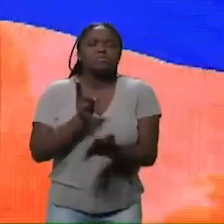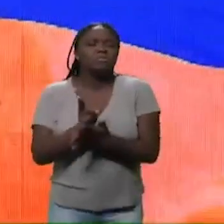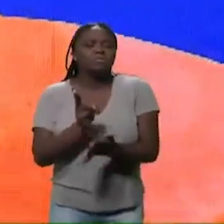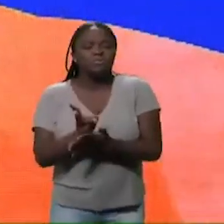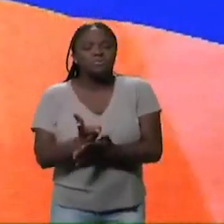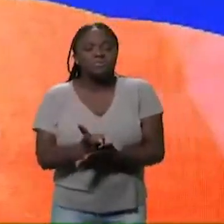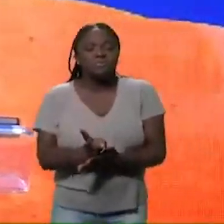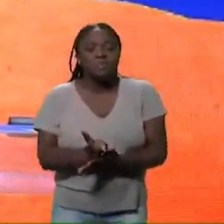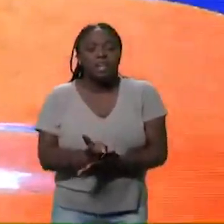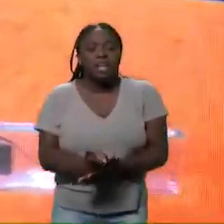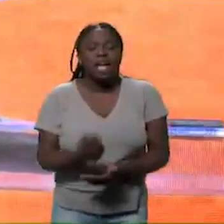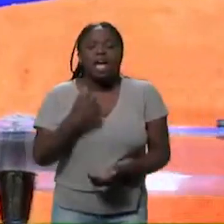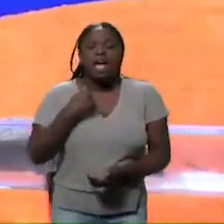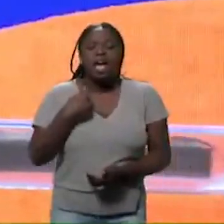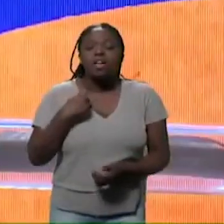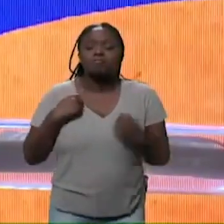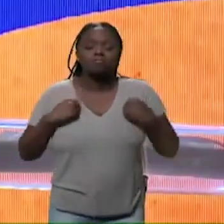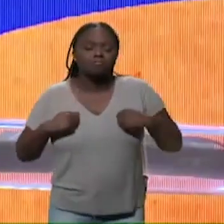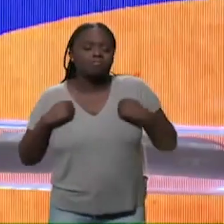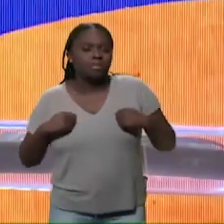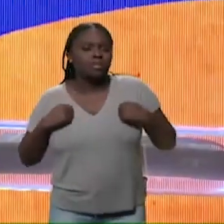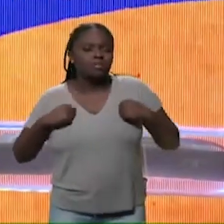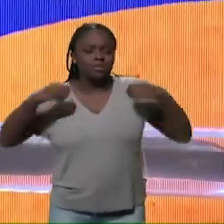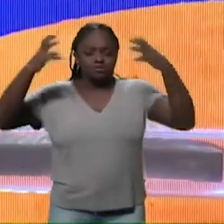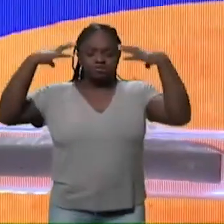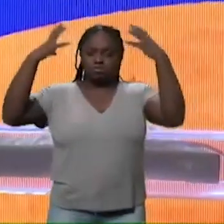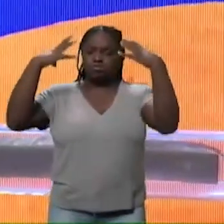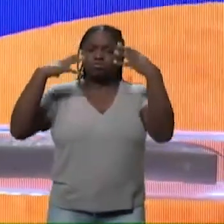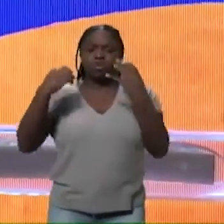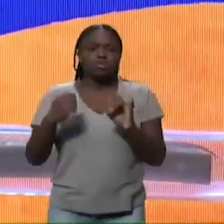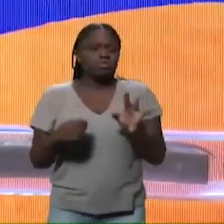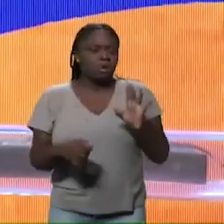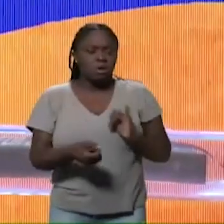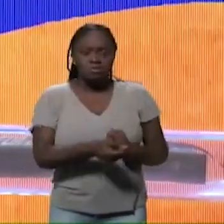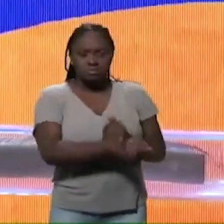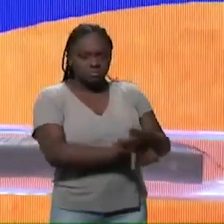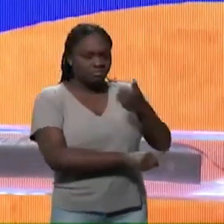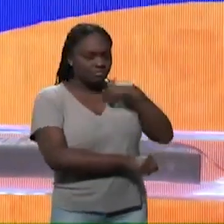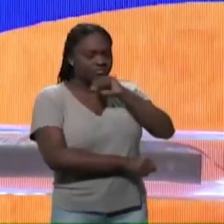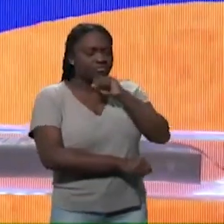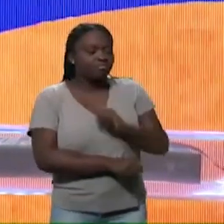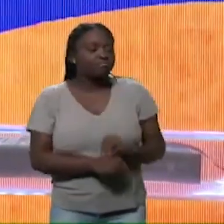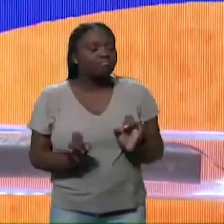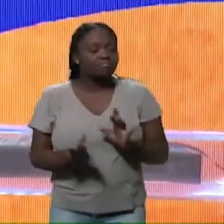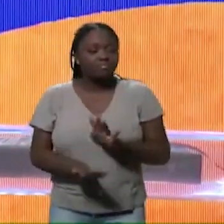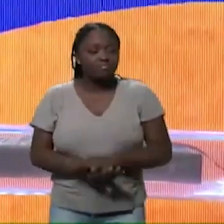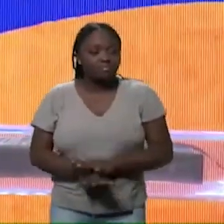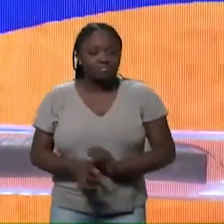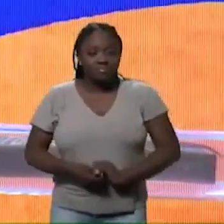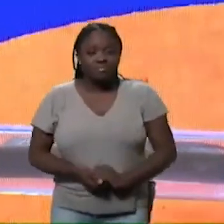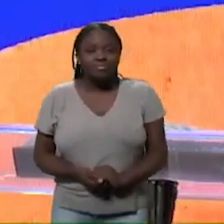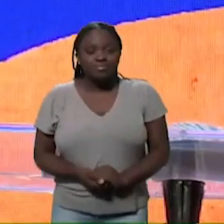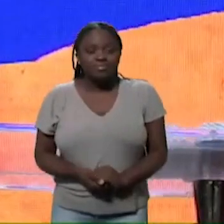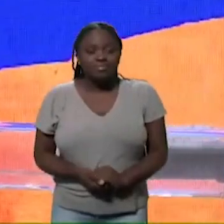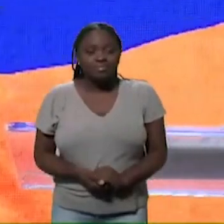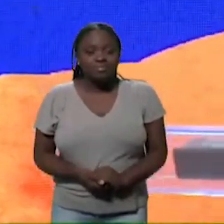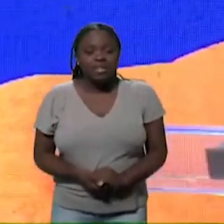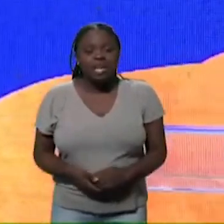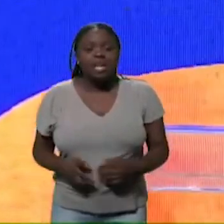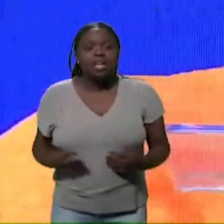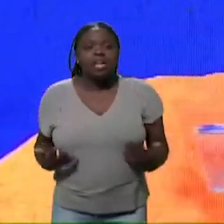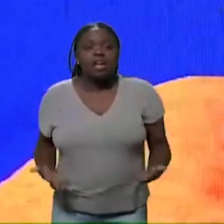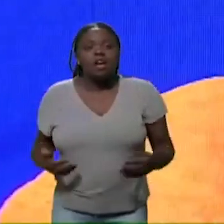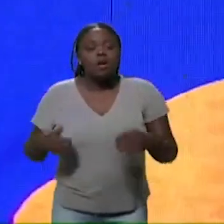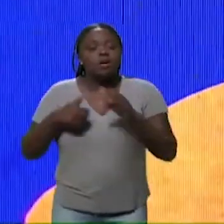Eu preferi ficar sujo. Aí eu tomei aquele banho por cima, só para enganar minha mãe, e ficou por isso mesmo. Um cristão